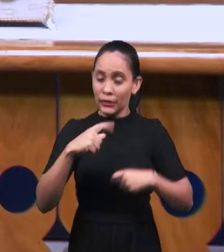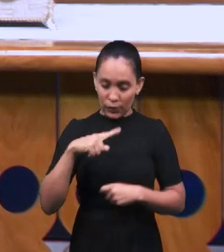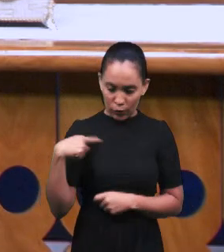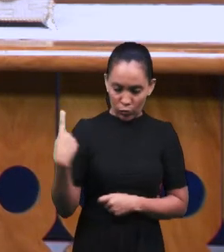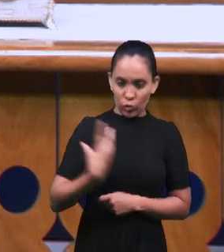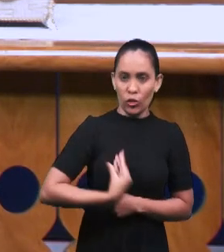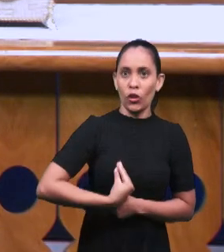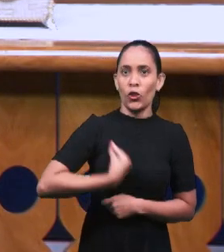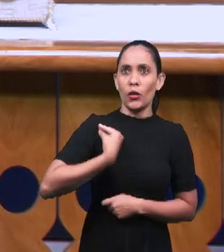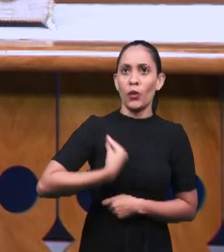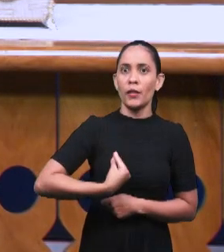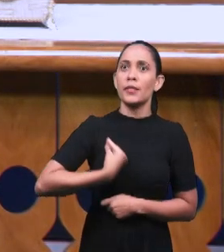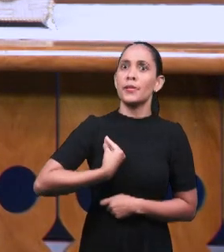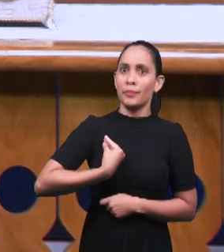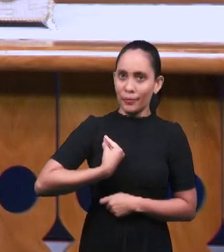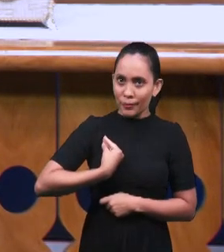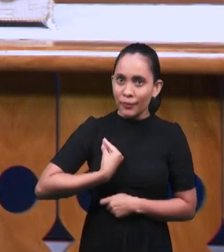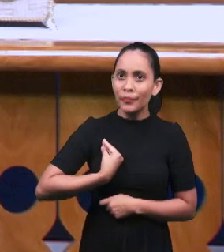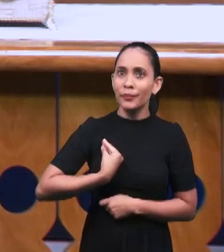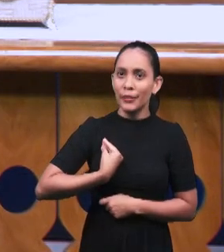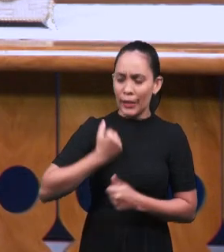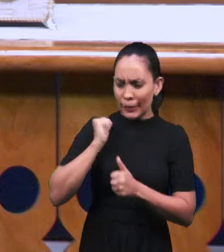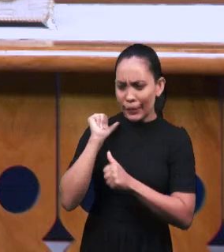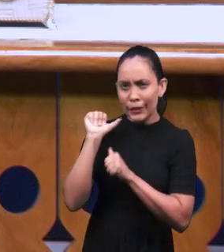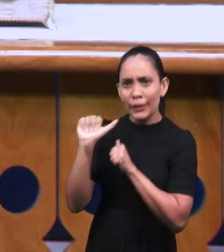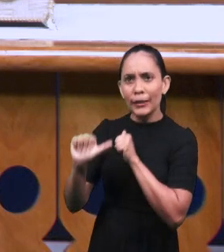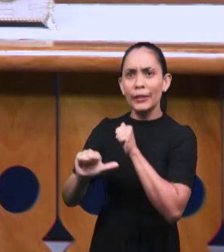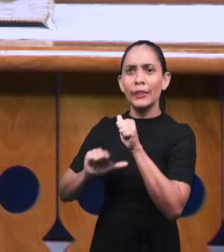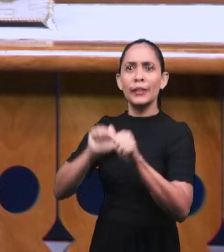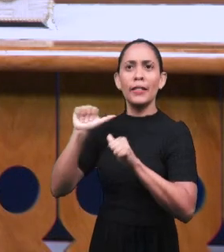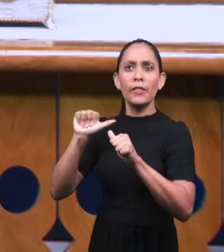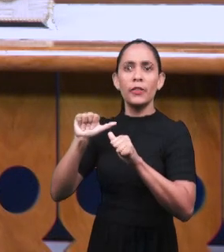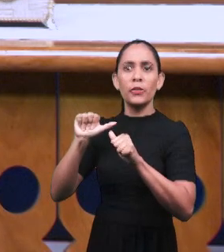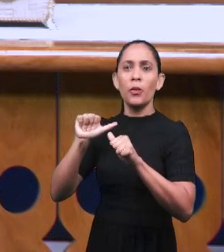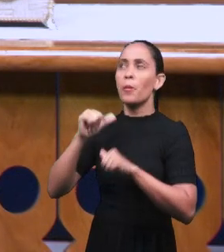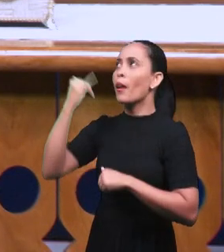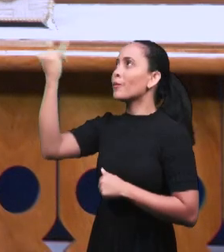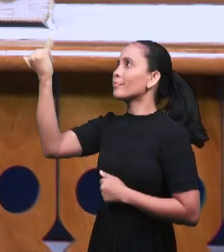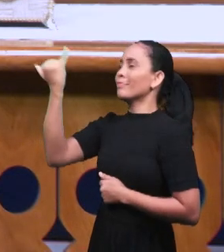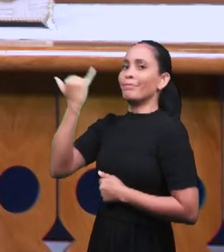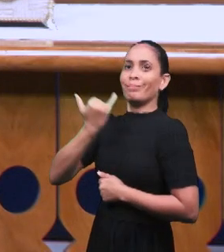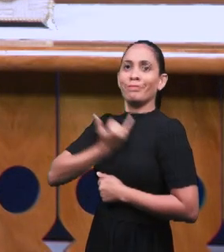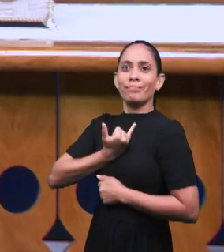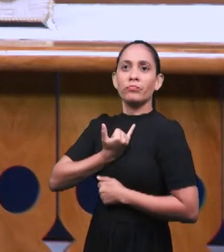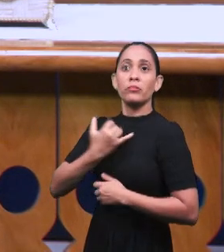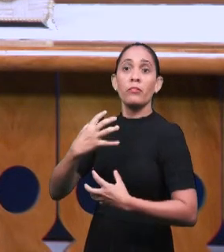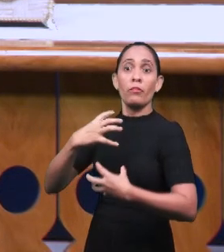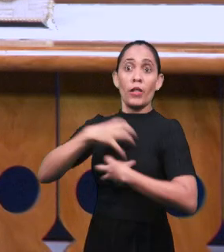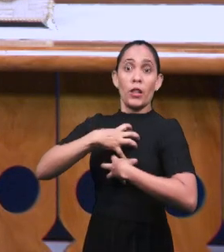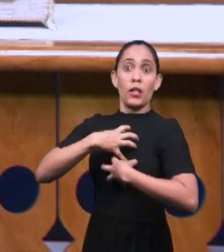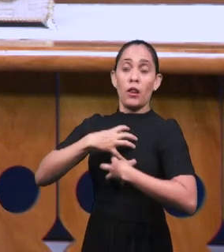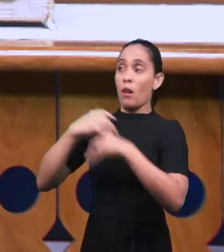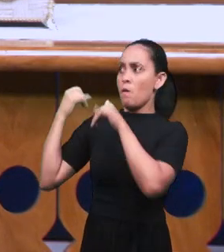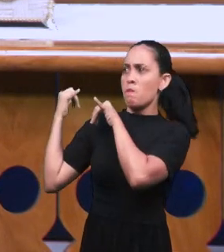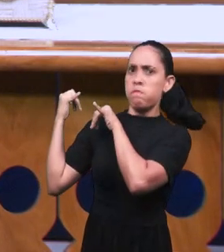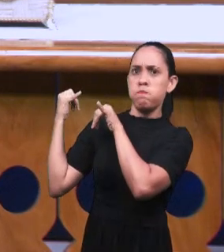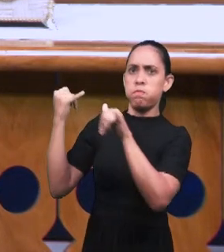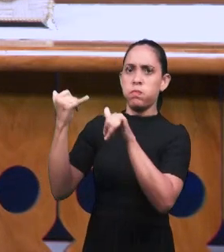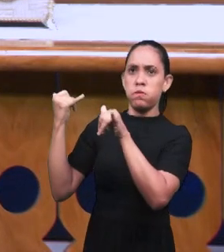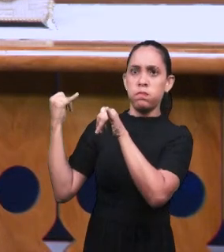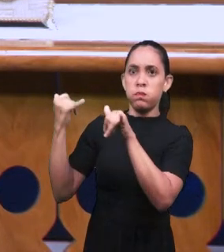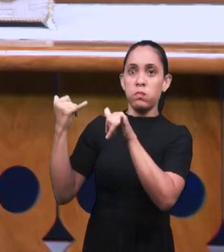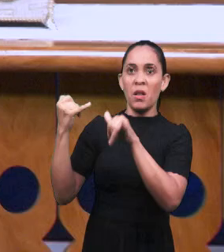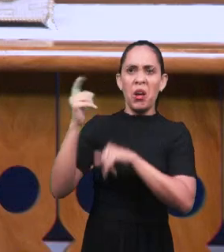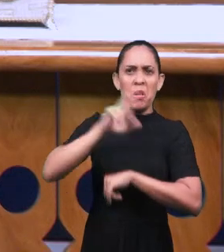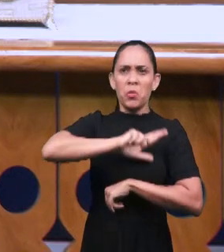para ouvir a voz, para ouvir o toque de trombeta. Não é toque de corneta, é